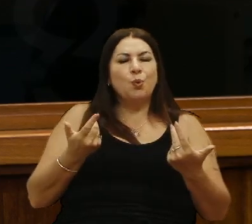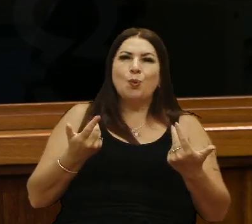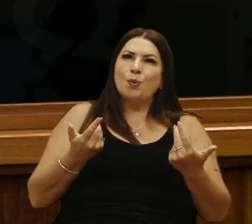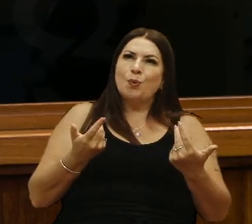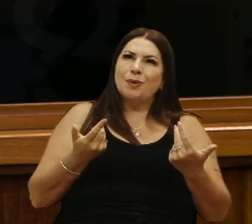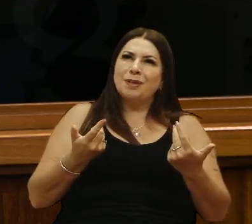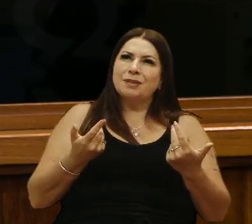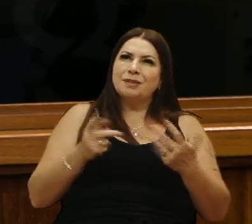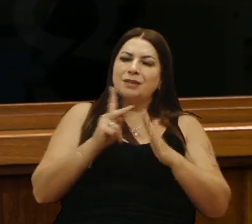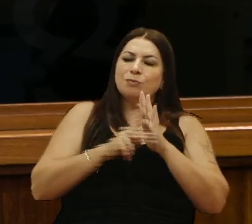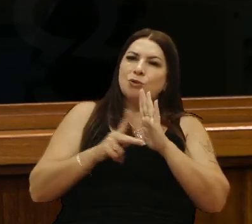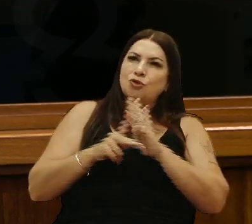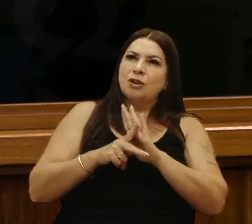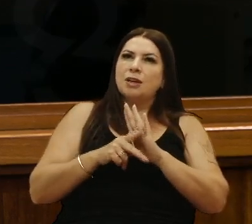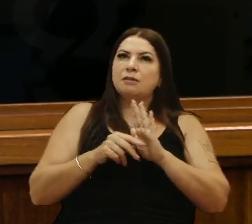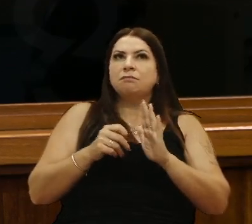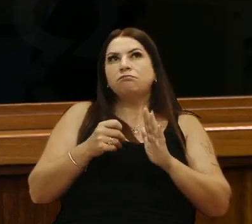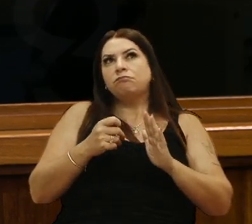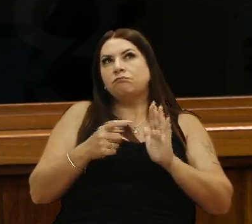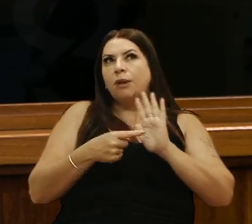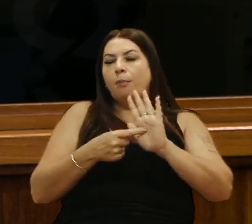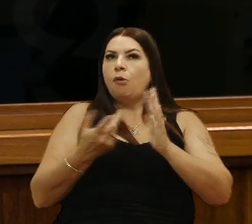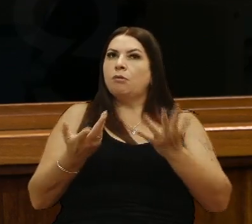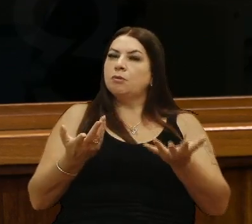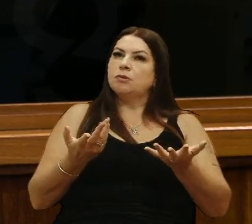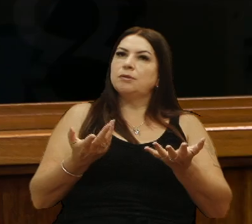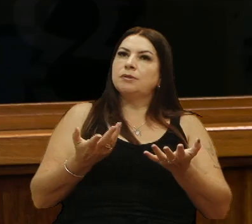de projetos aparentemente